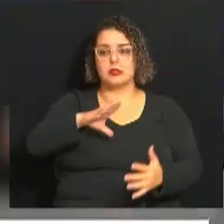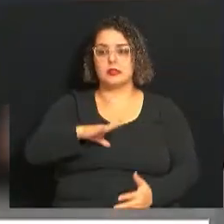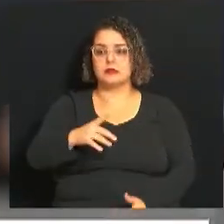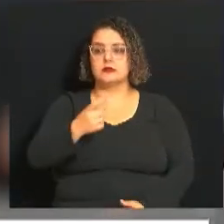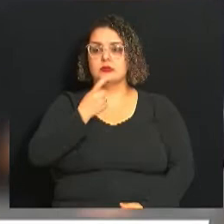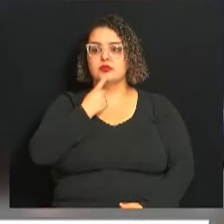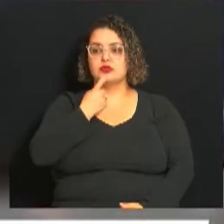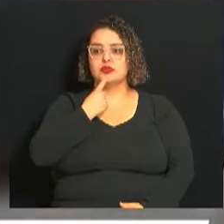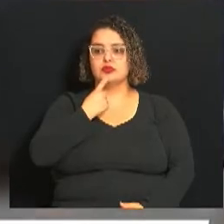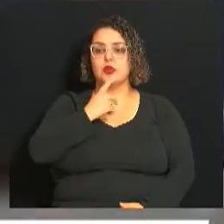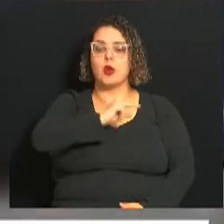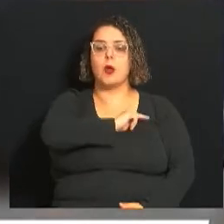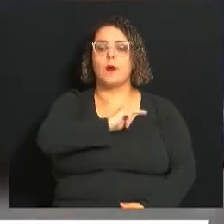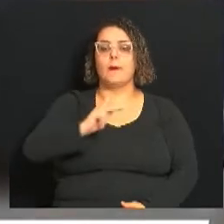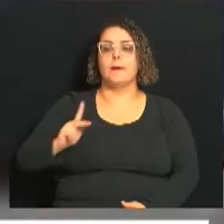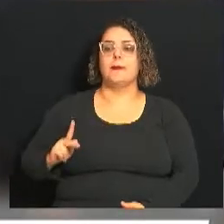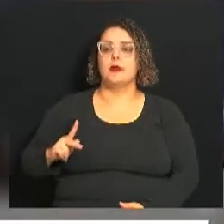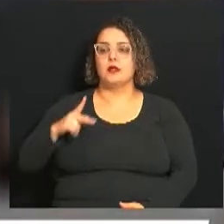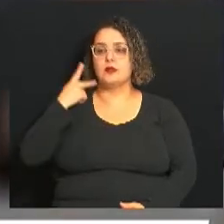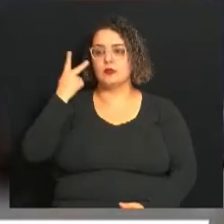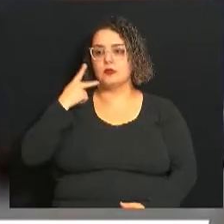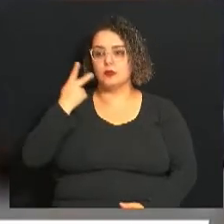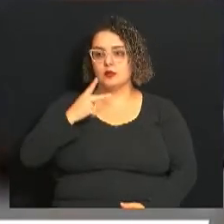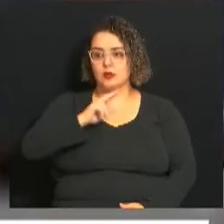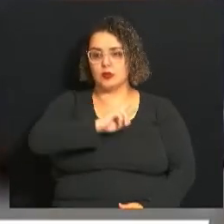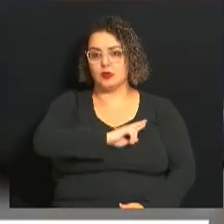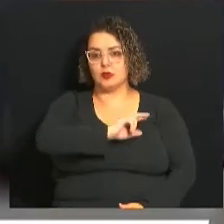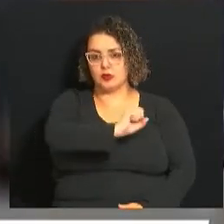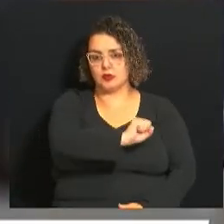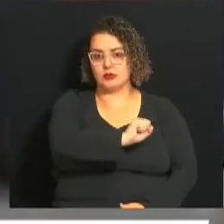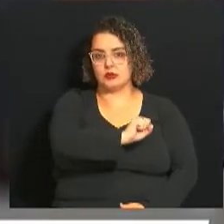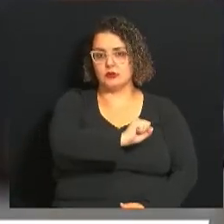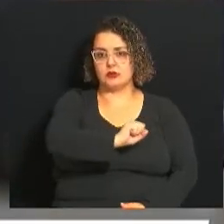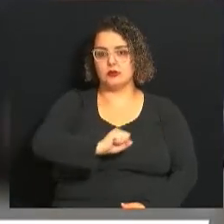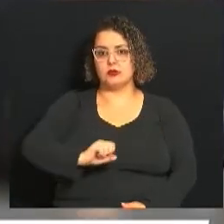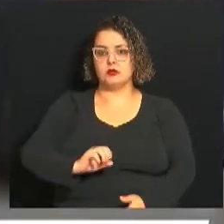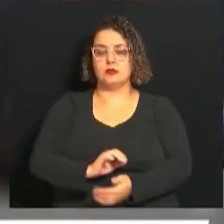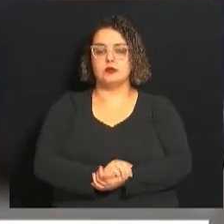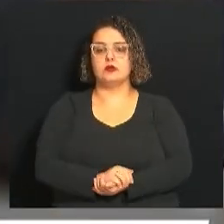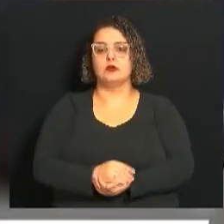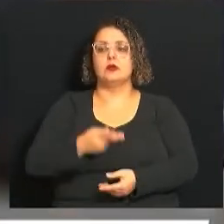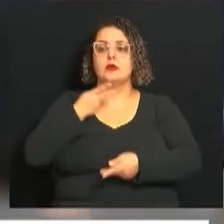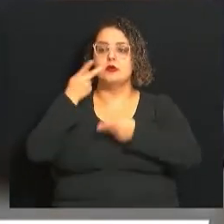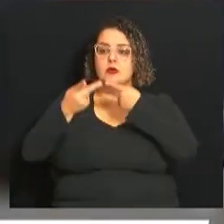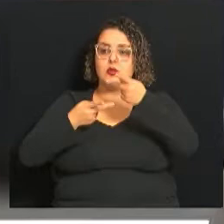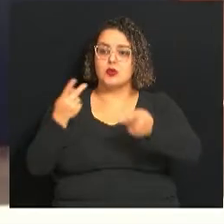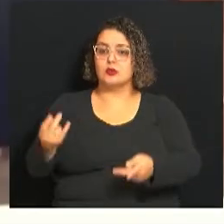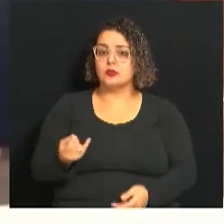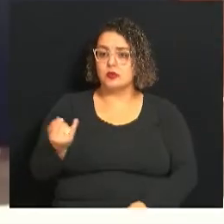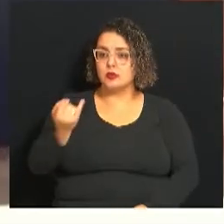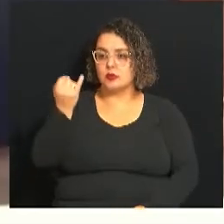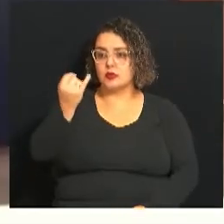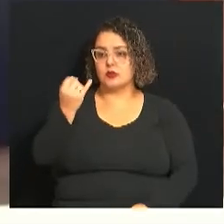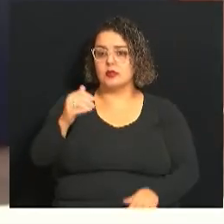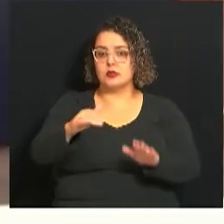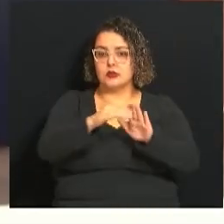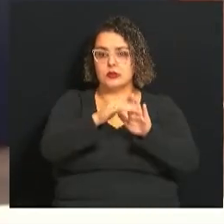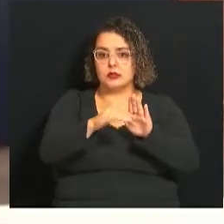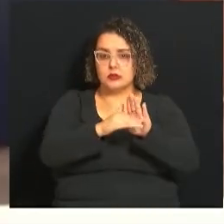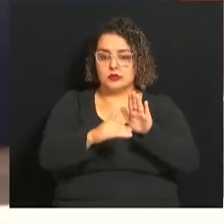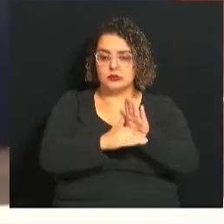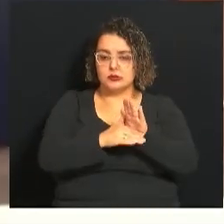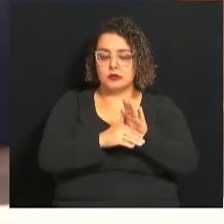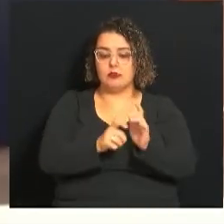O presidente, o vereador e líder de governo Luiz Rossini falou sobre a importância da pauta. Uma das